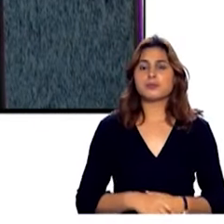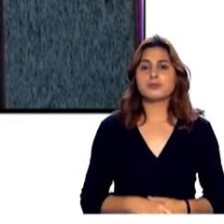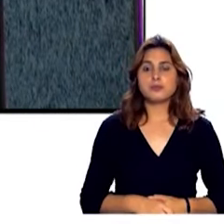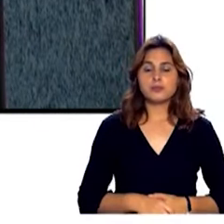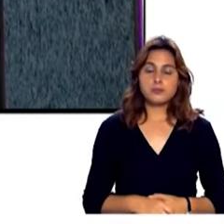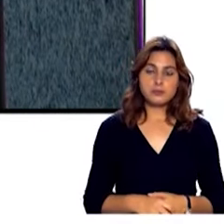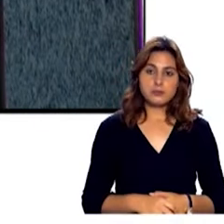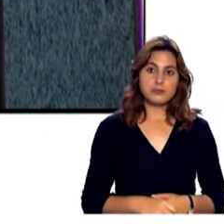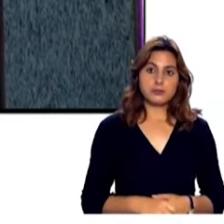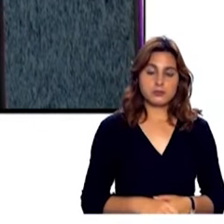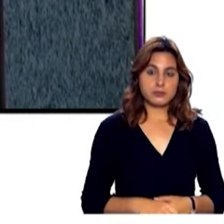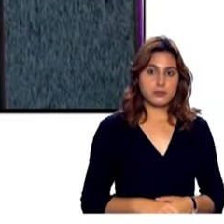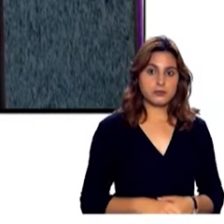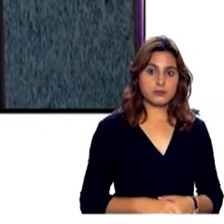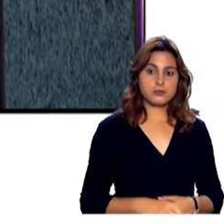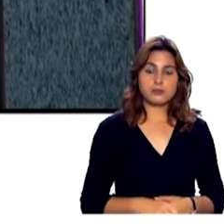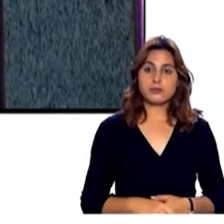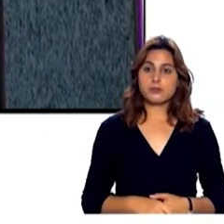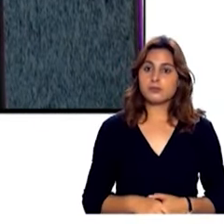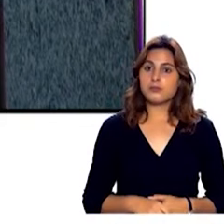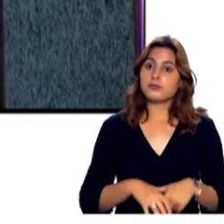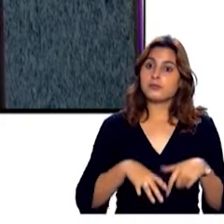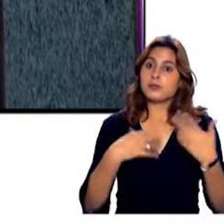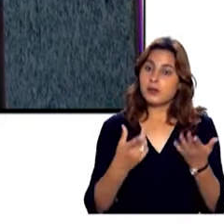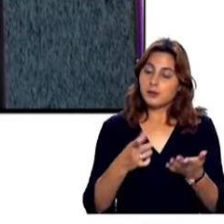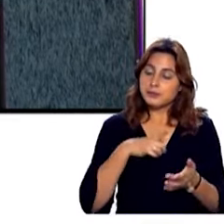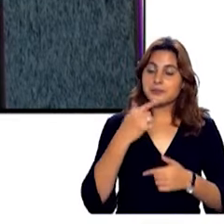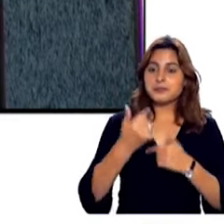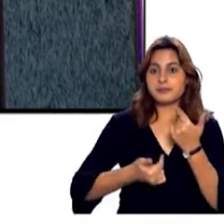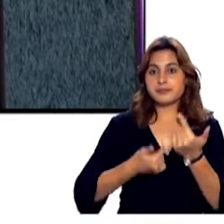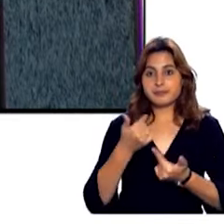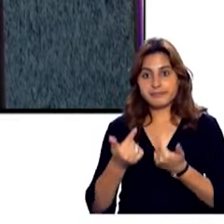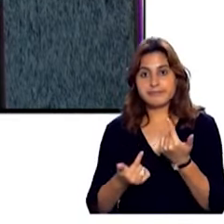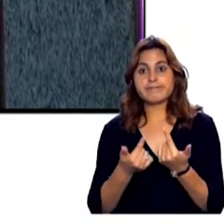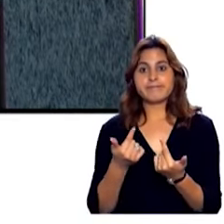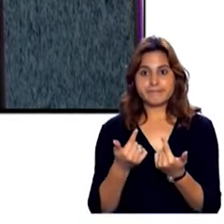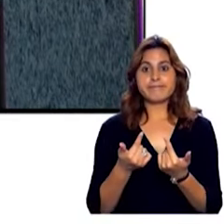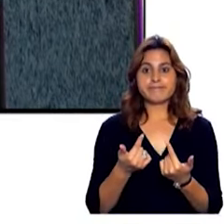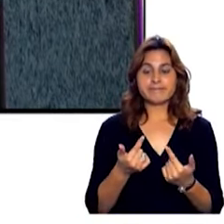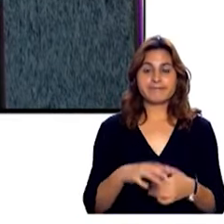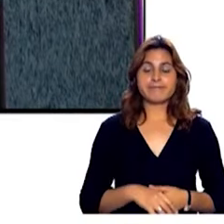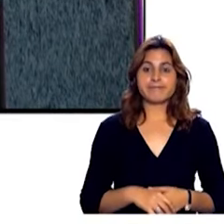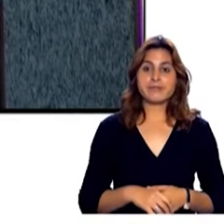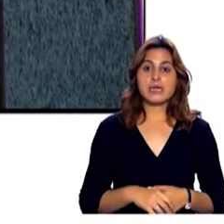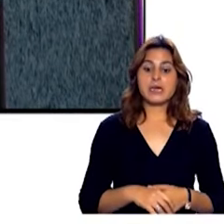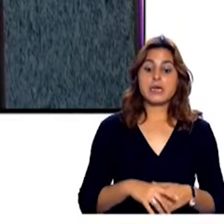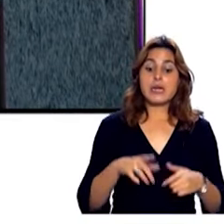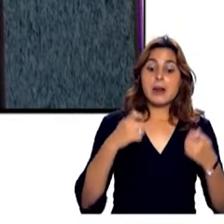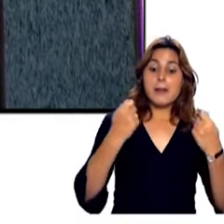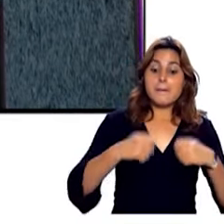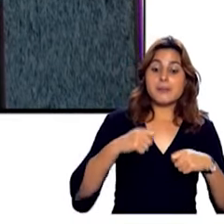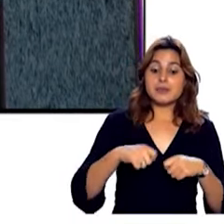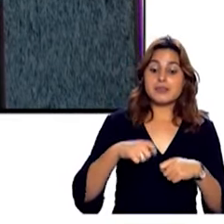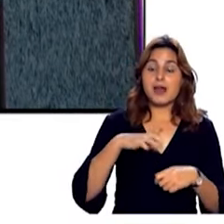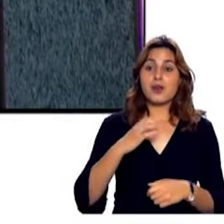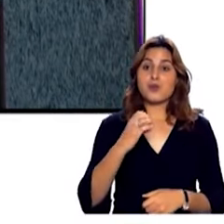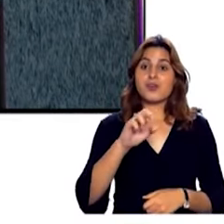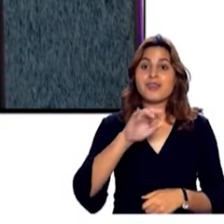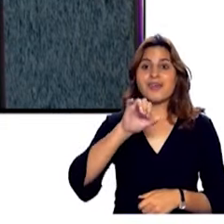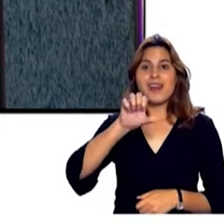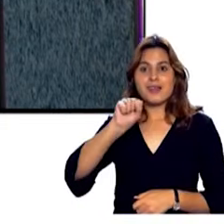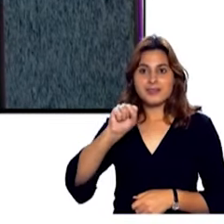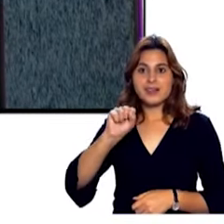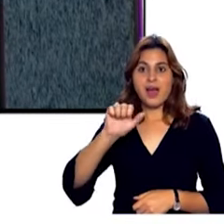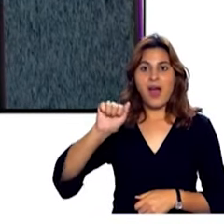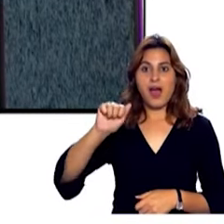né então surge o trabalho e eh de vesio crisa fu que foi